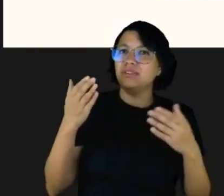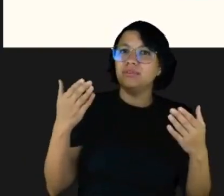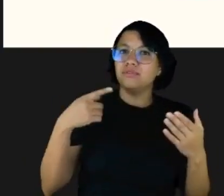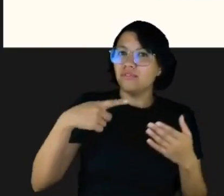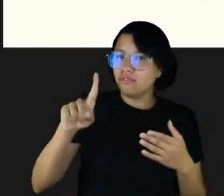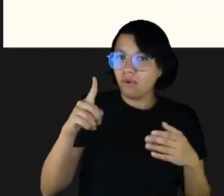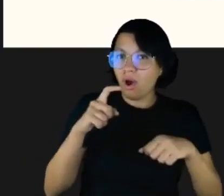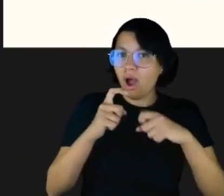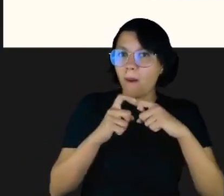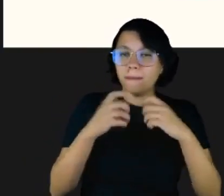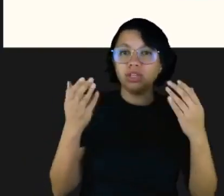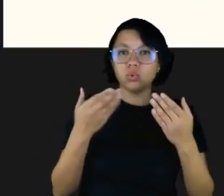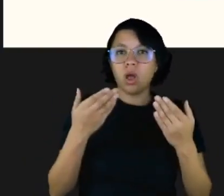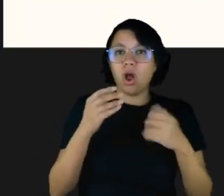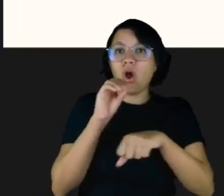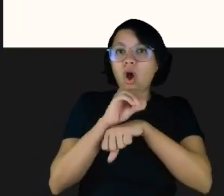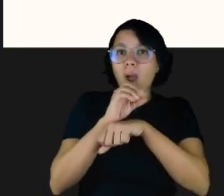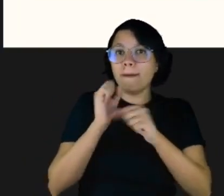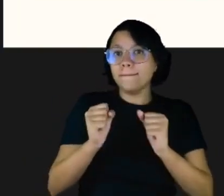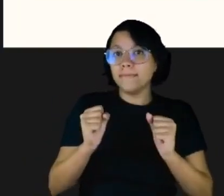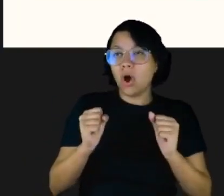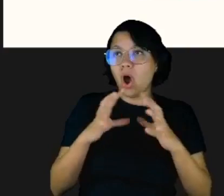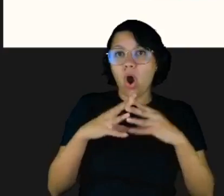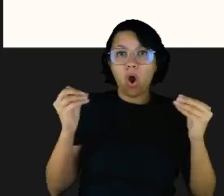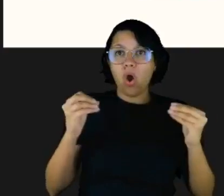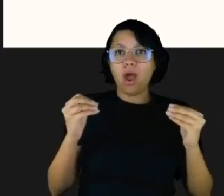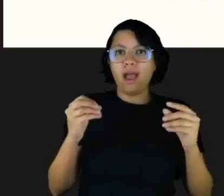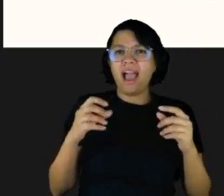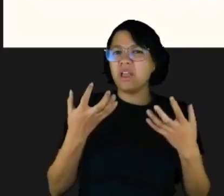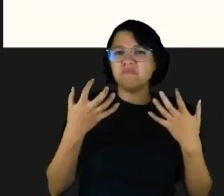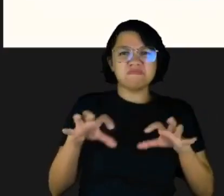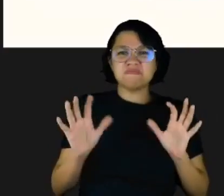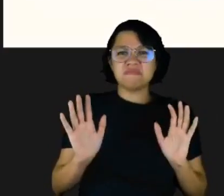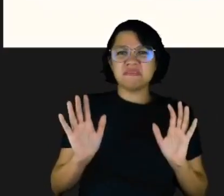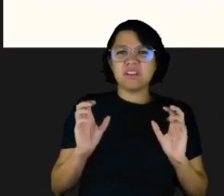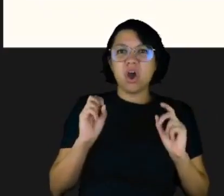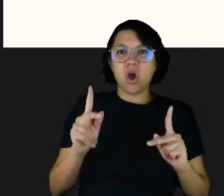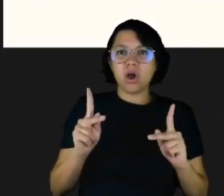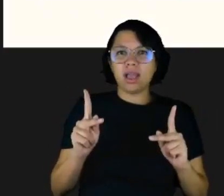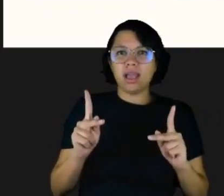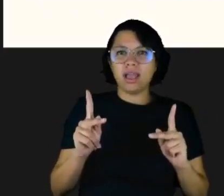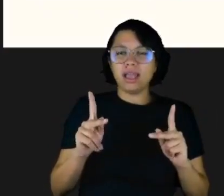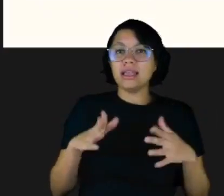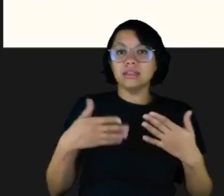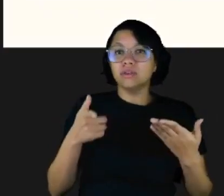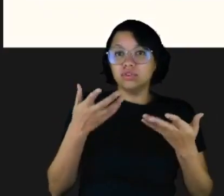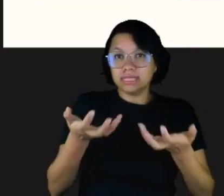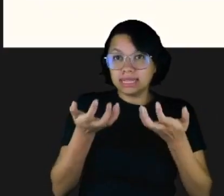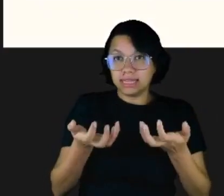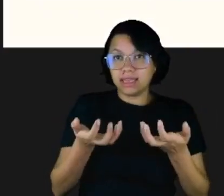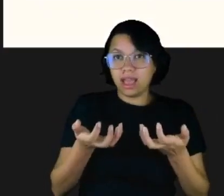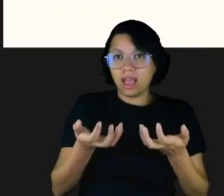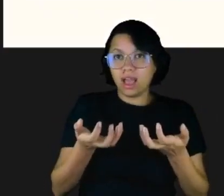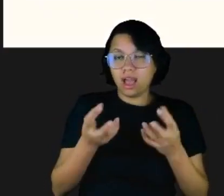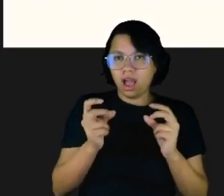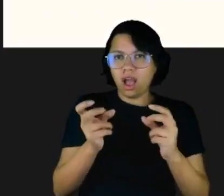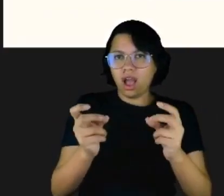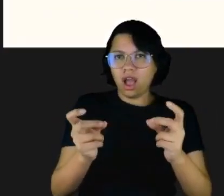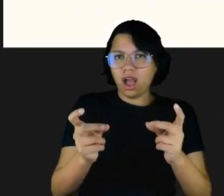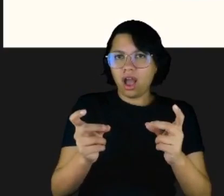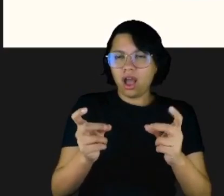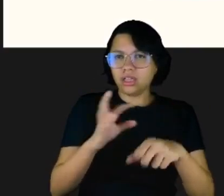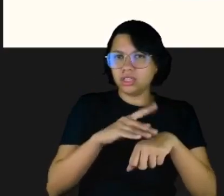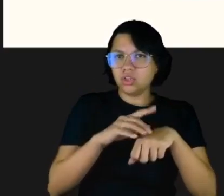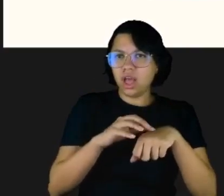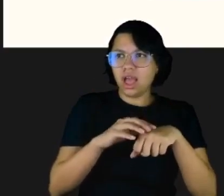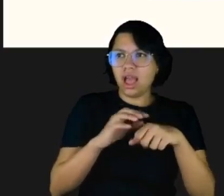agora e tratar, pode ficar curado. Não, eu não quero. Ok, então você está disposto a assumir as consequências. Ah, Luziane,